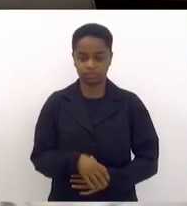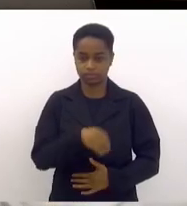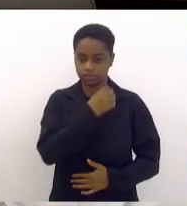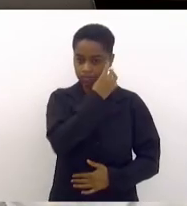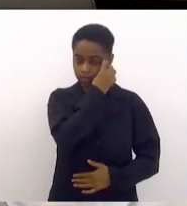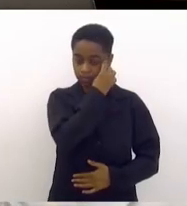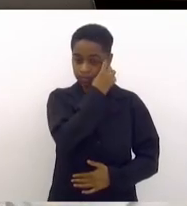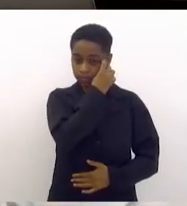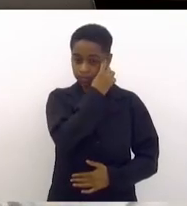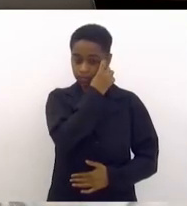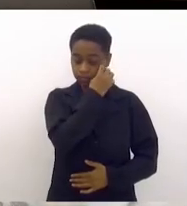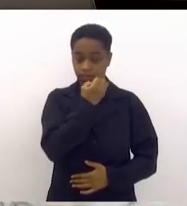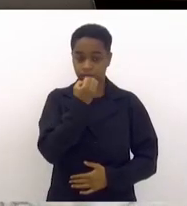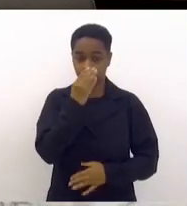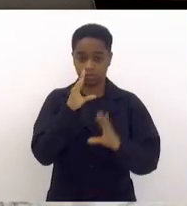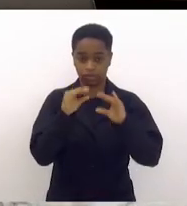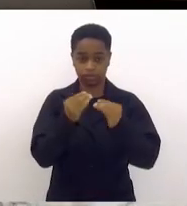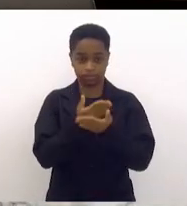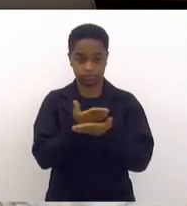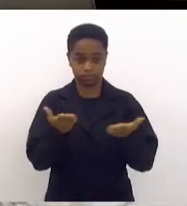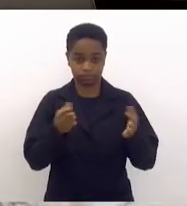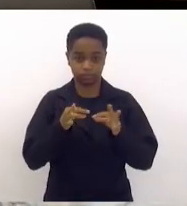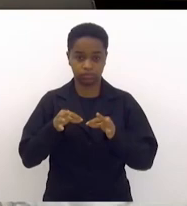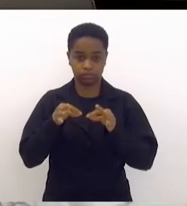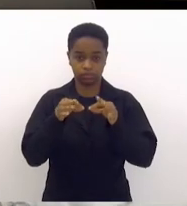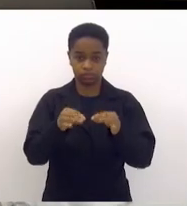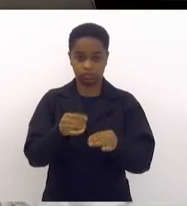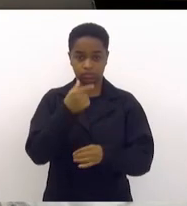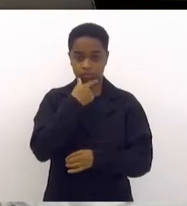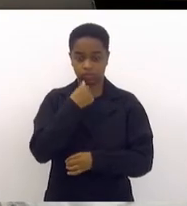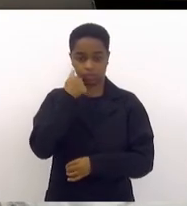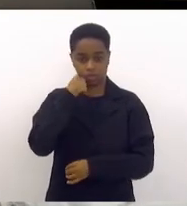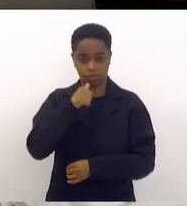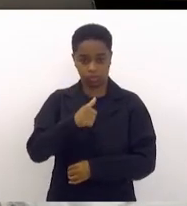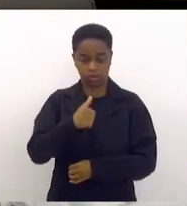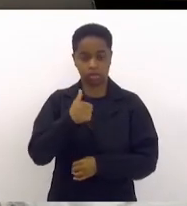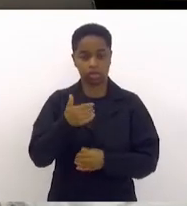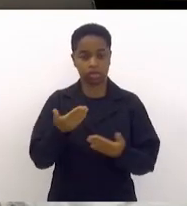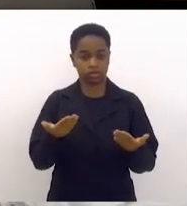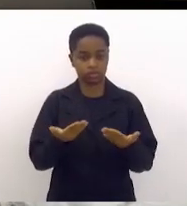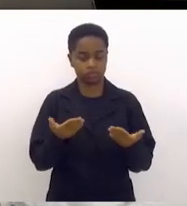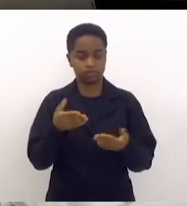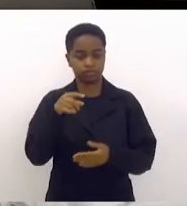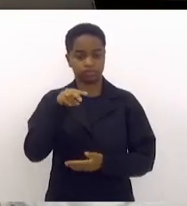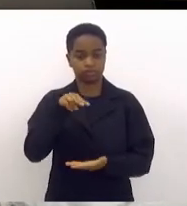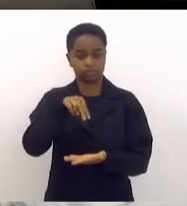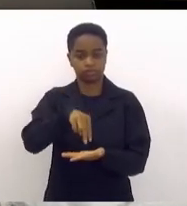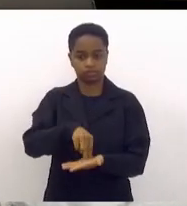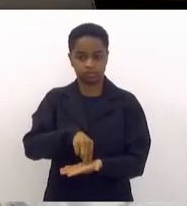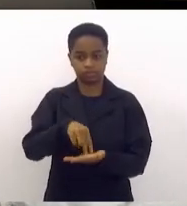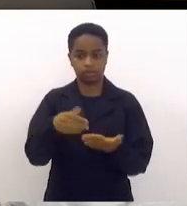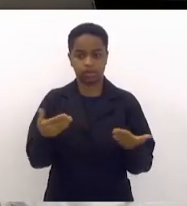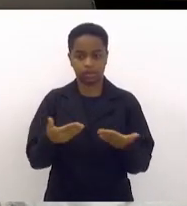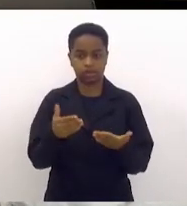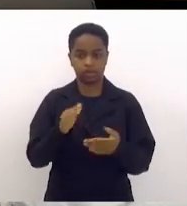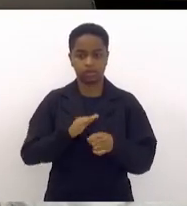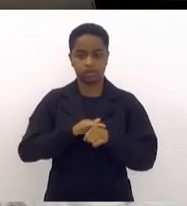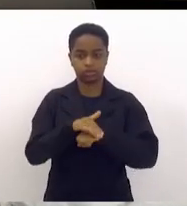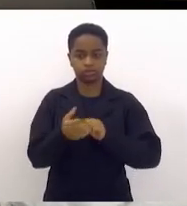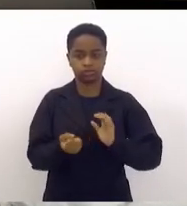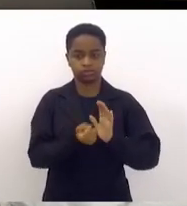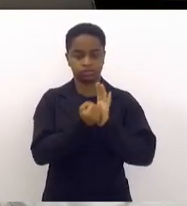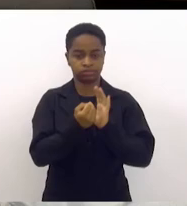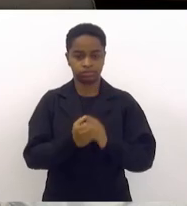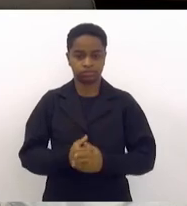do Boa noite a todos os companheiros todos as companheiras aqui nessa noite eu diria tão simbólica né